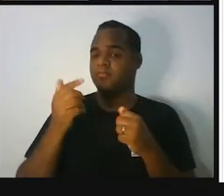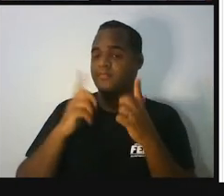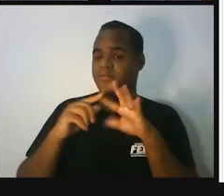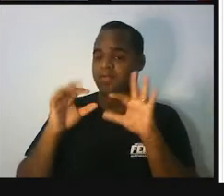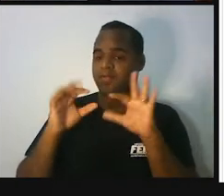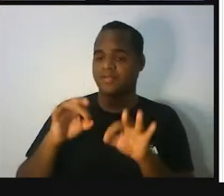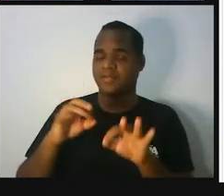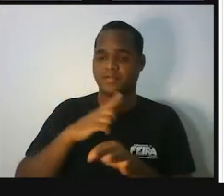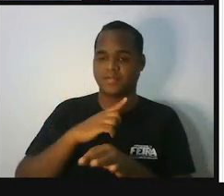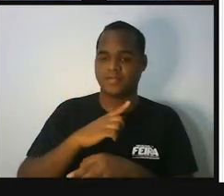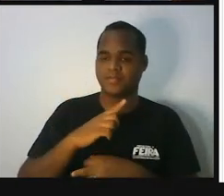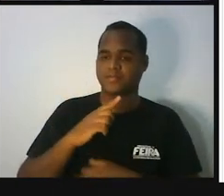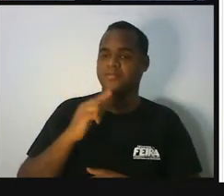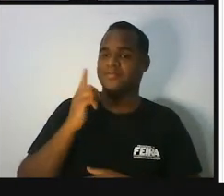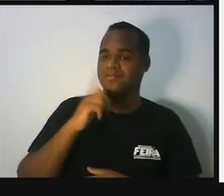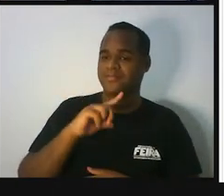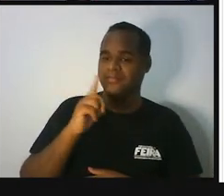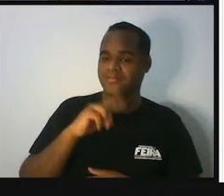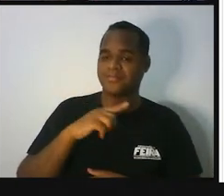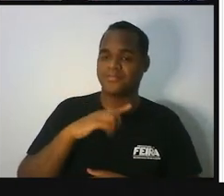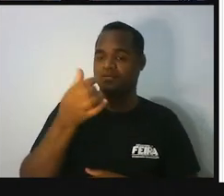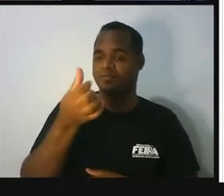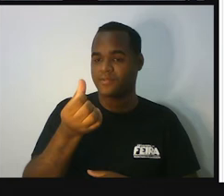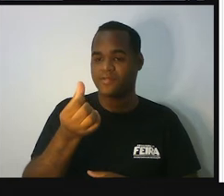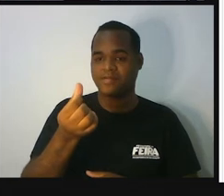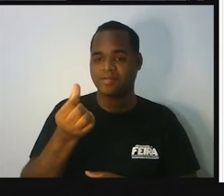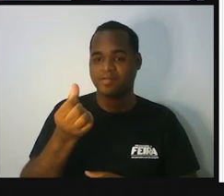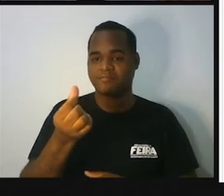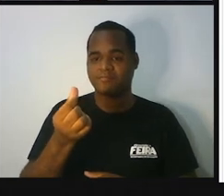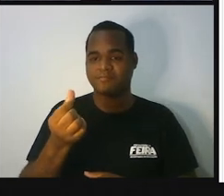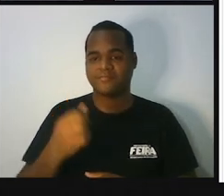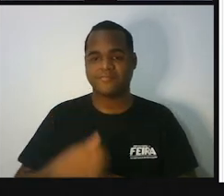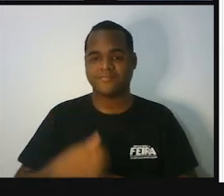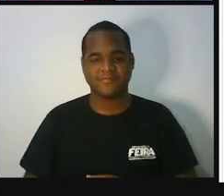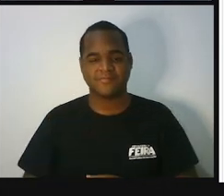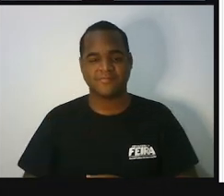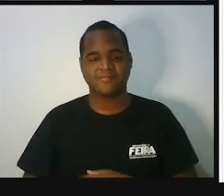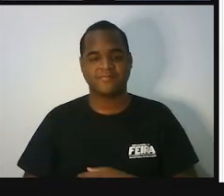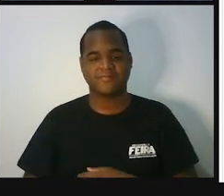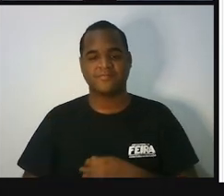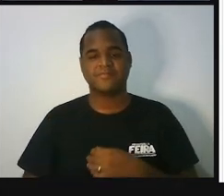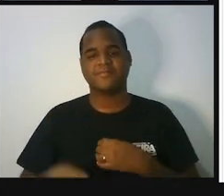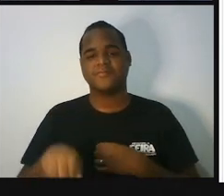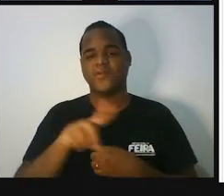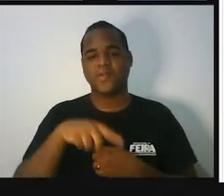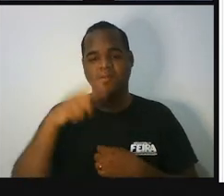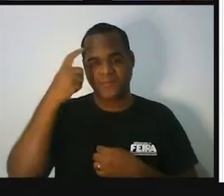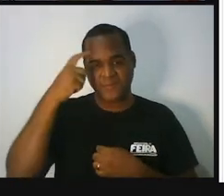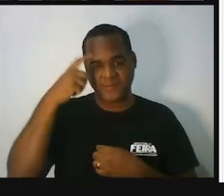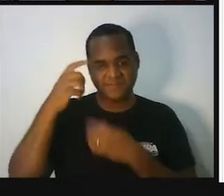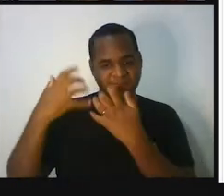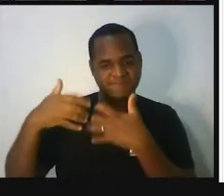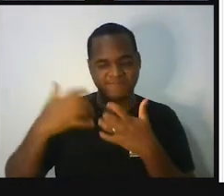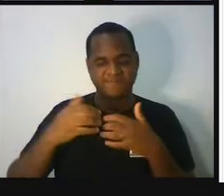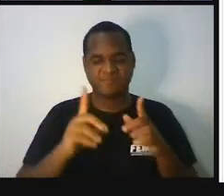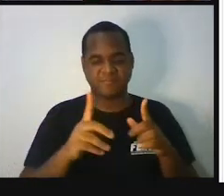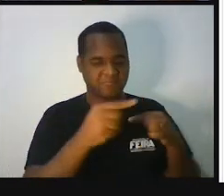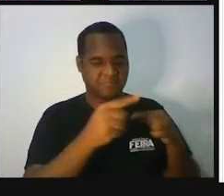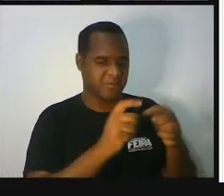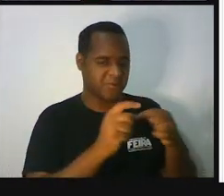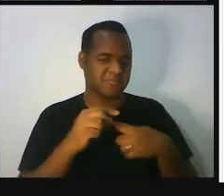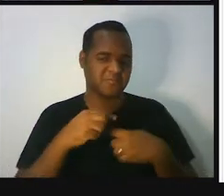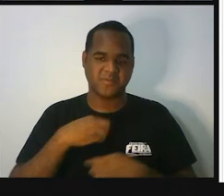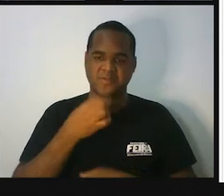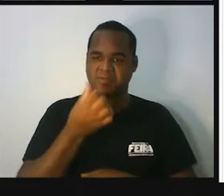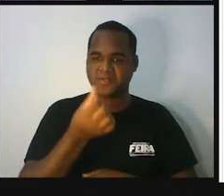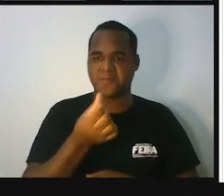hexágono, polígono, que tem 6 ângulos. A gente pode também pensar em 6 lados. Beleza? Se a gente